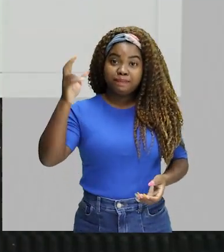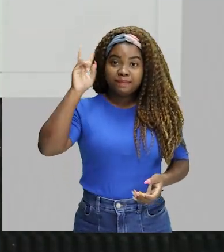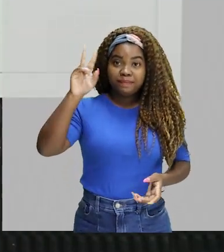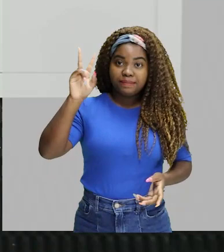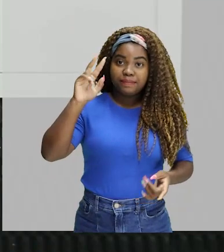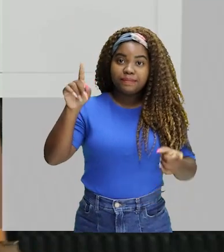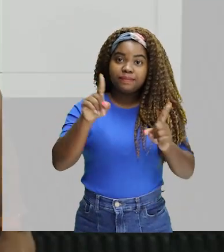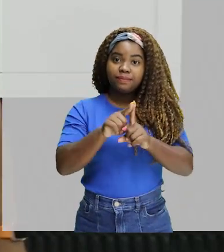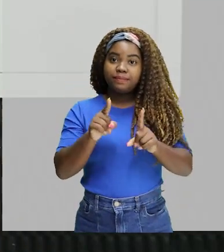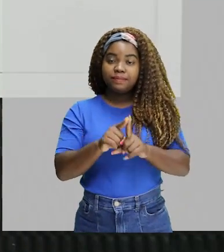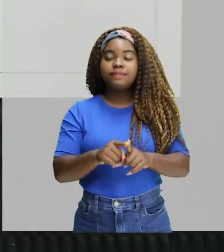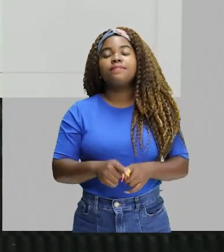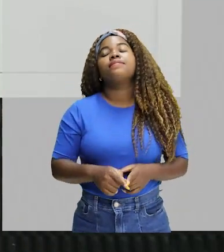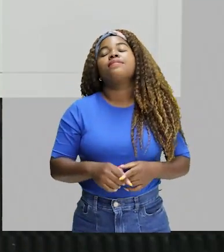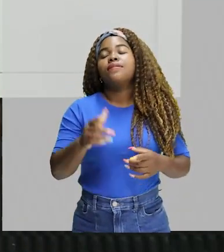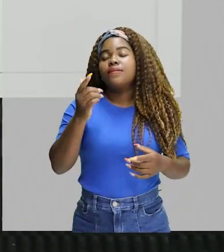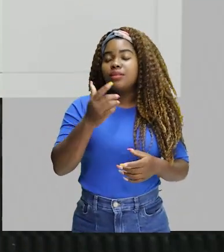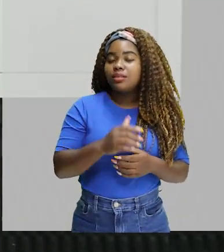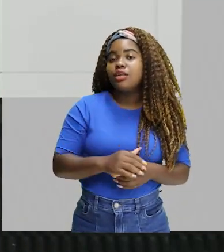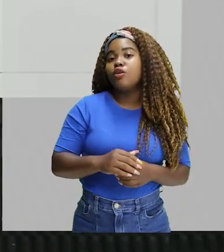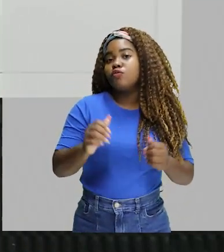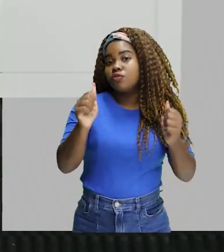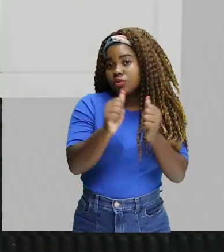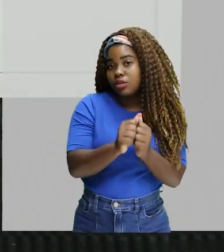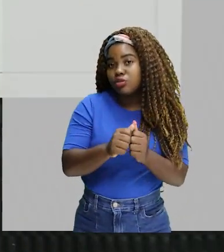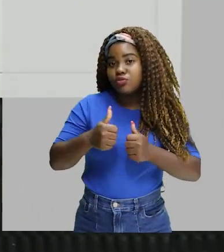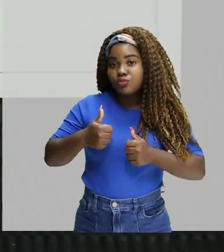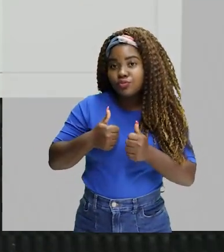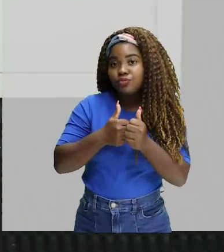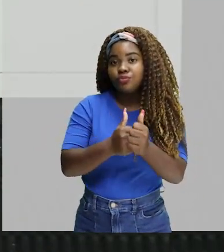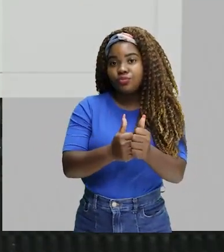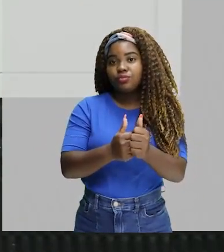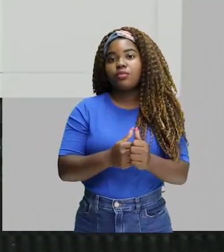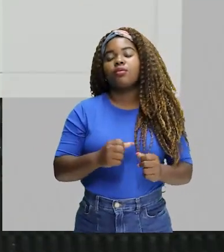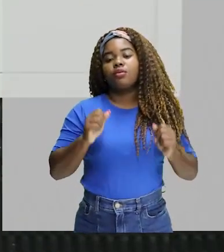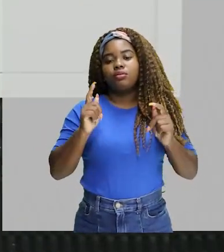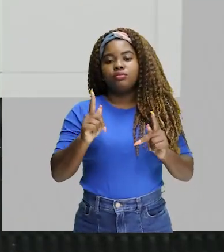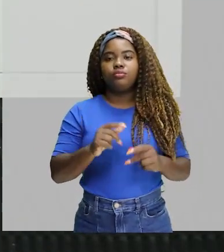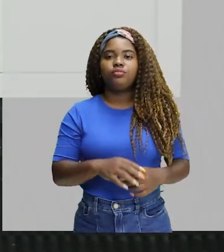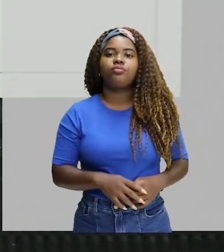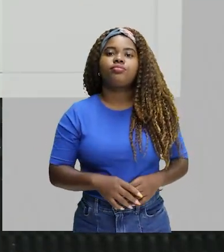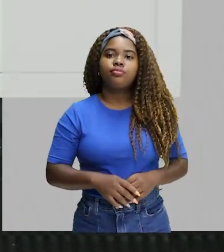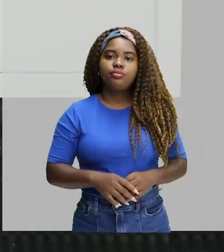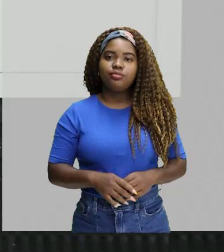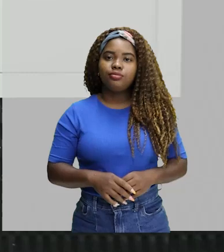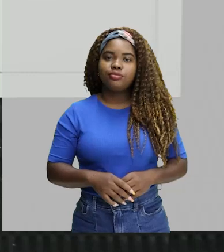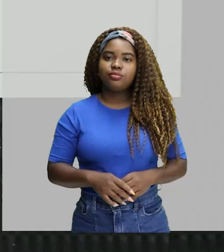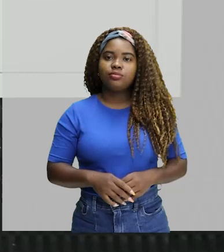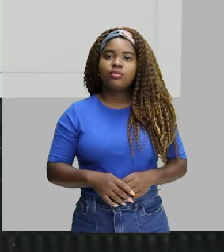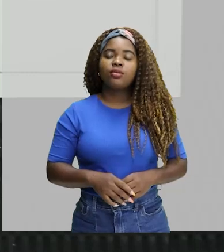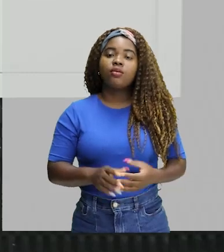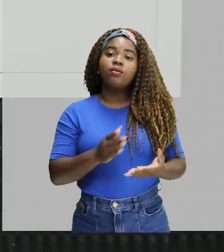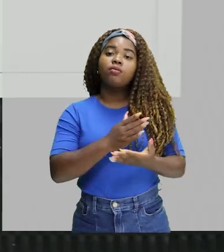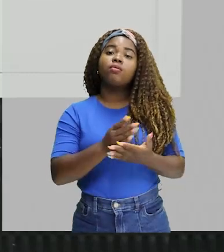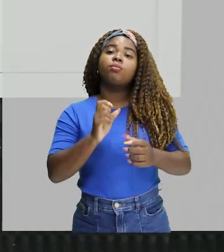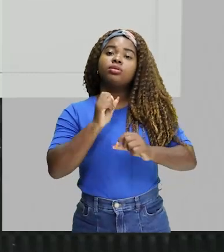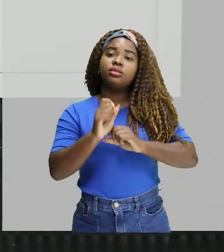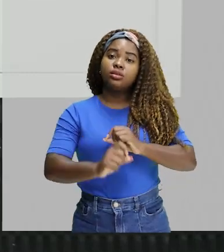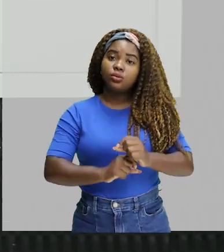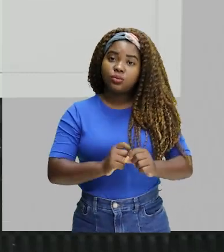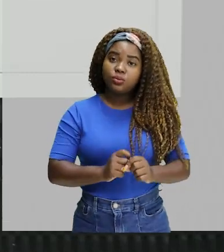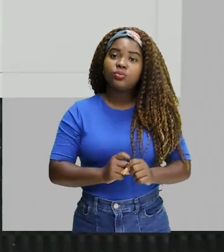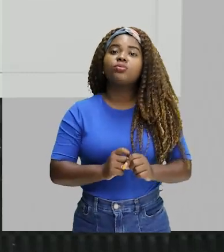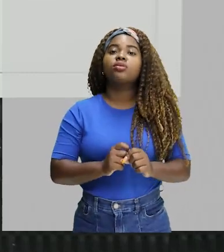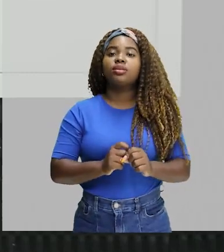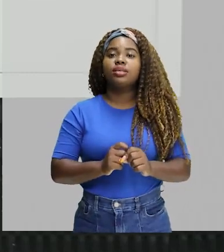importante, então continue comigo, dá uma olhadinha aqui, vem para cá. Olha aqui, ó, nós vamos começar com o nosso